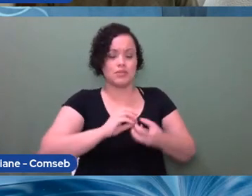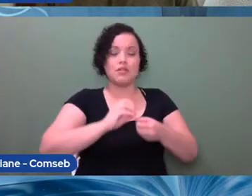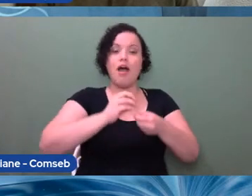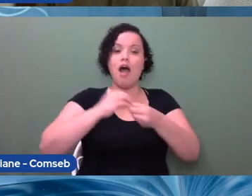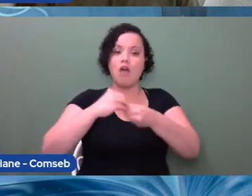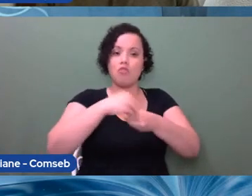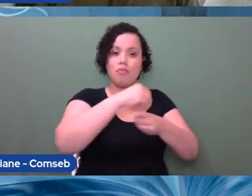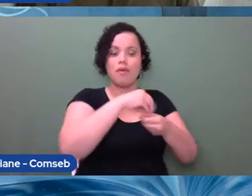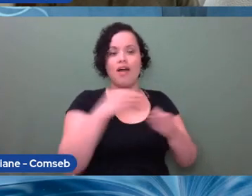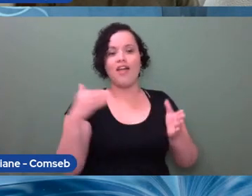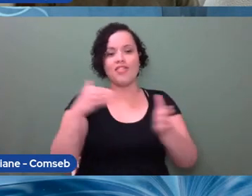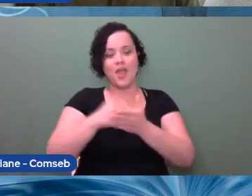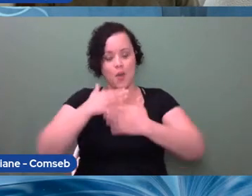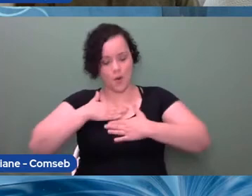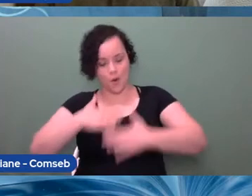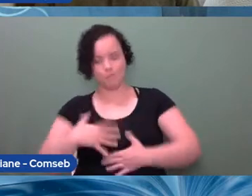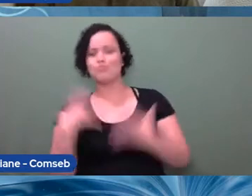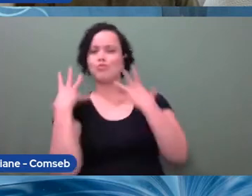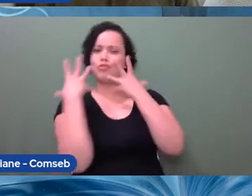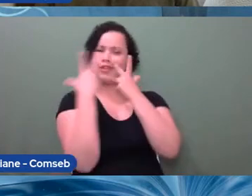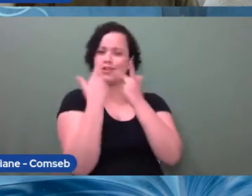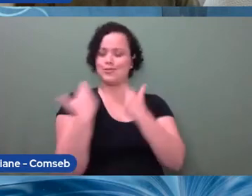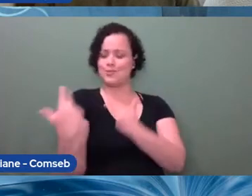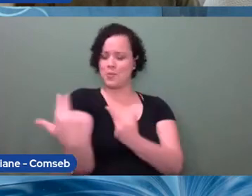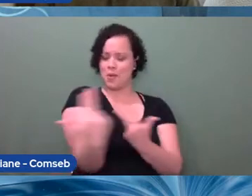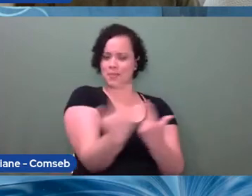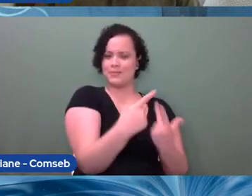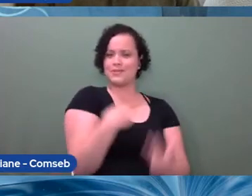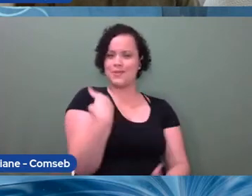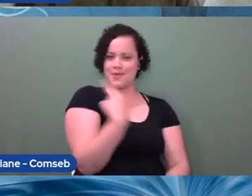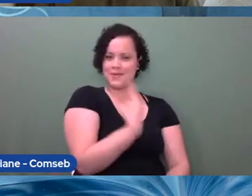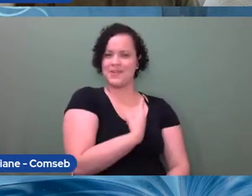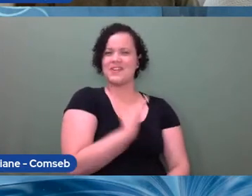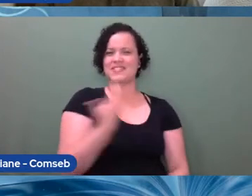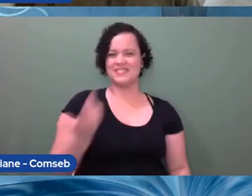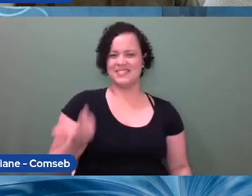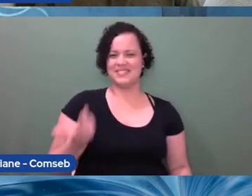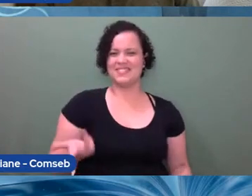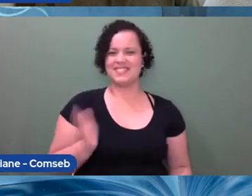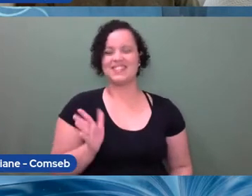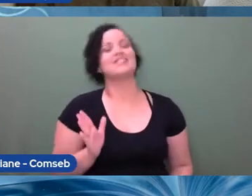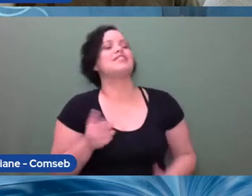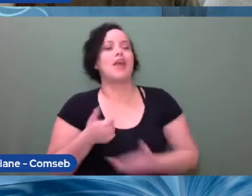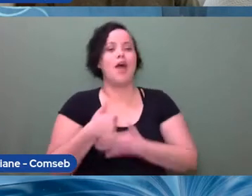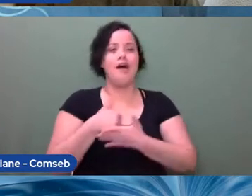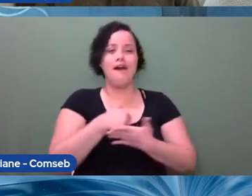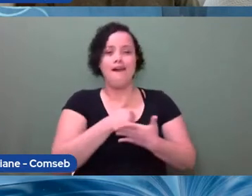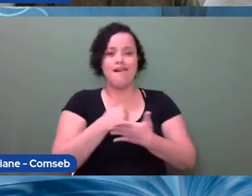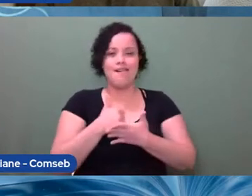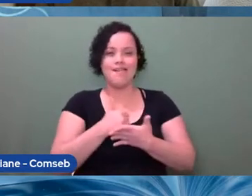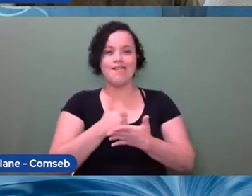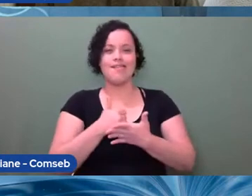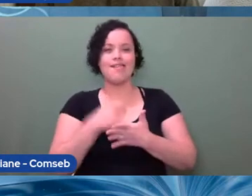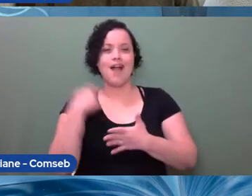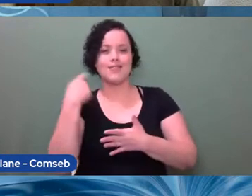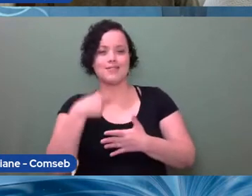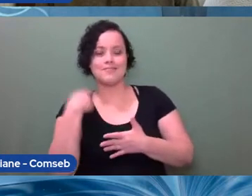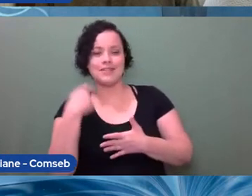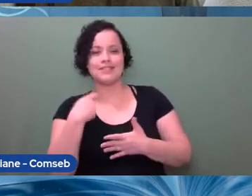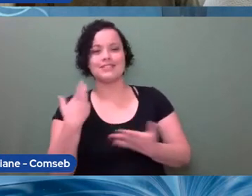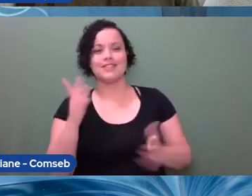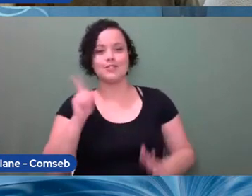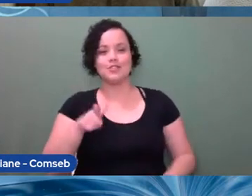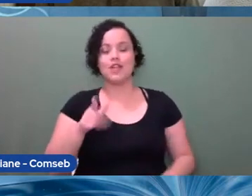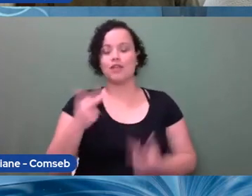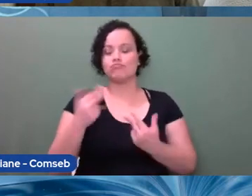corpos bonitos como esse nosso que nós temos e que nós estamos gerenciando já na condição de espíritos com E maiúsculo,